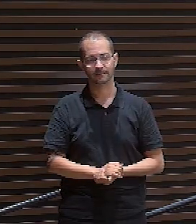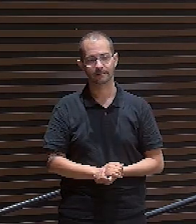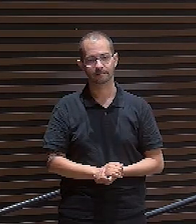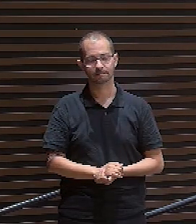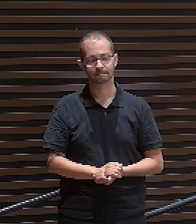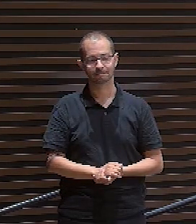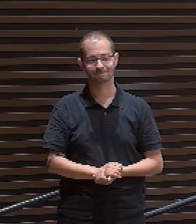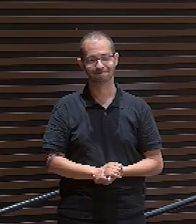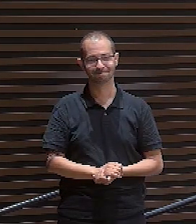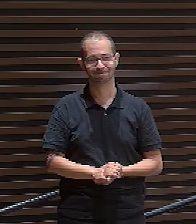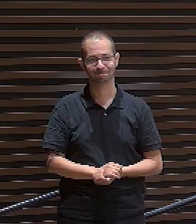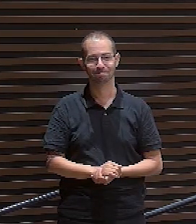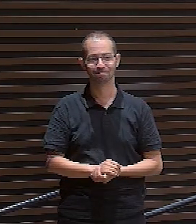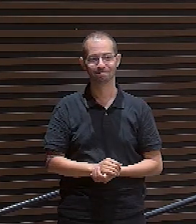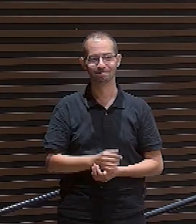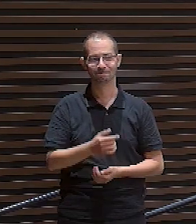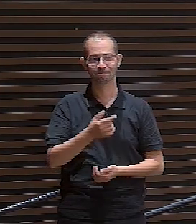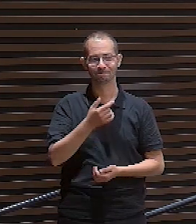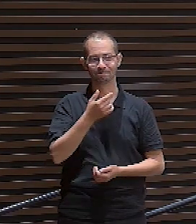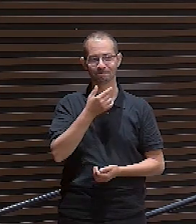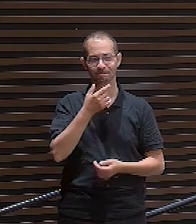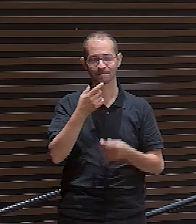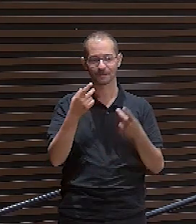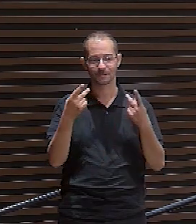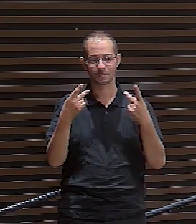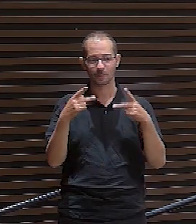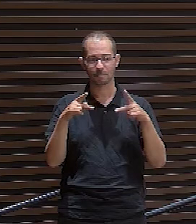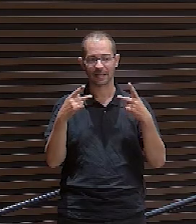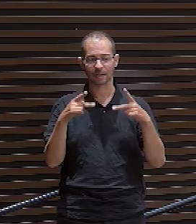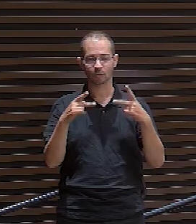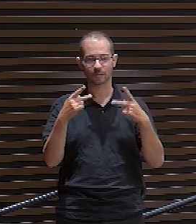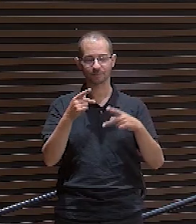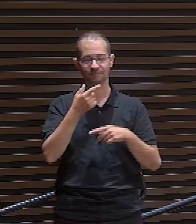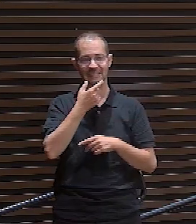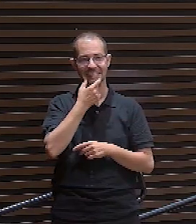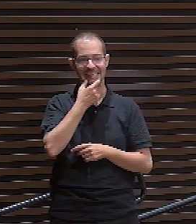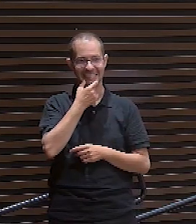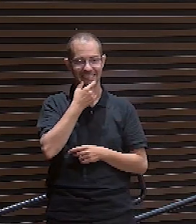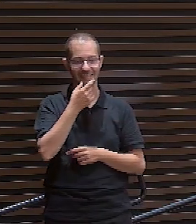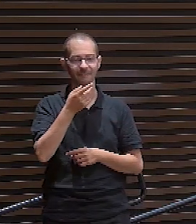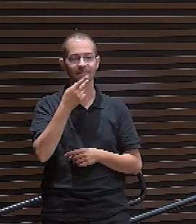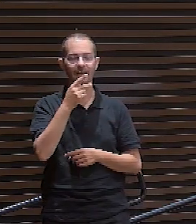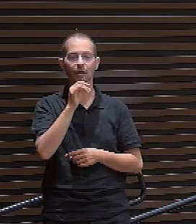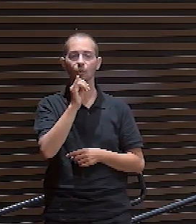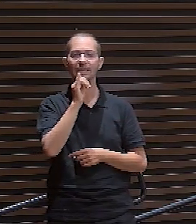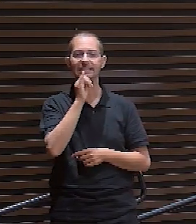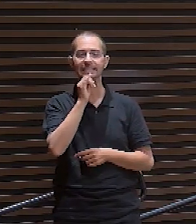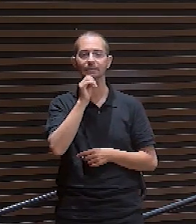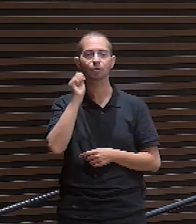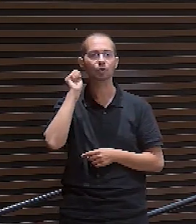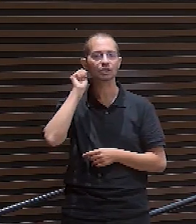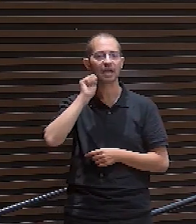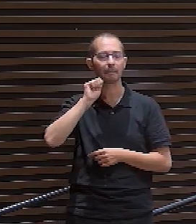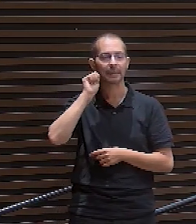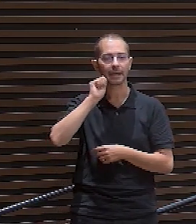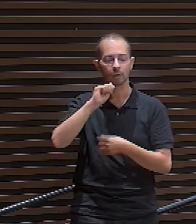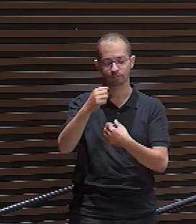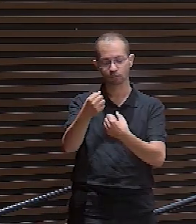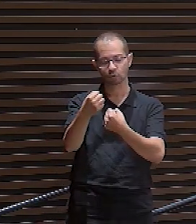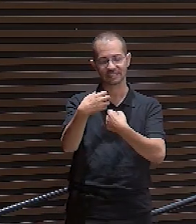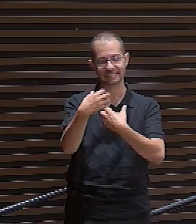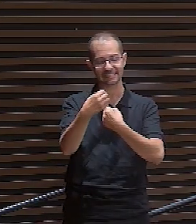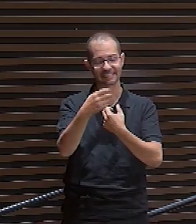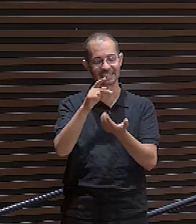Spurgeon, ele disse: o exemplo de Abel ainda nos ensina que a verdadeira